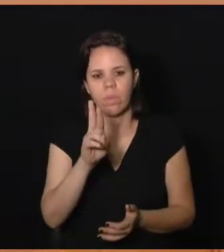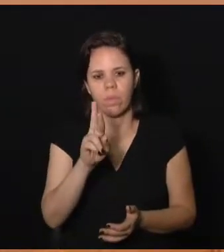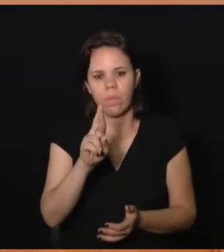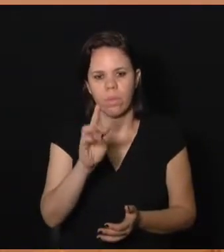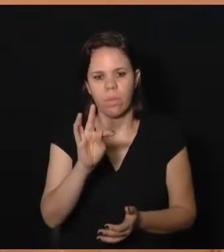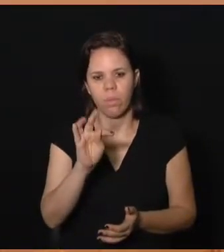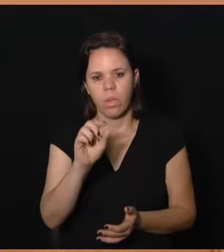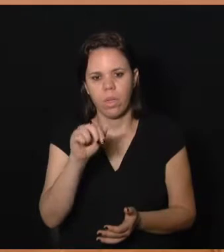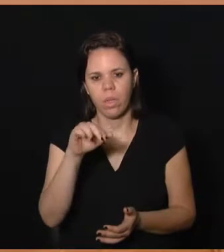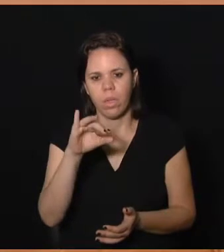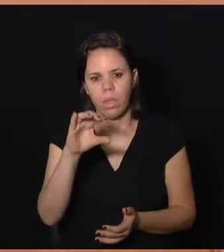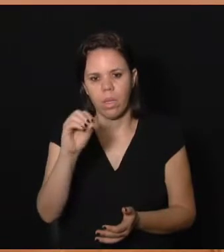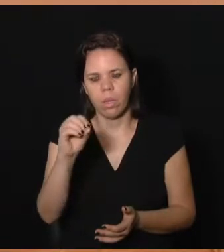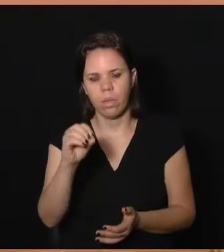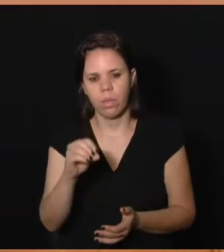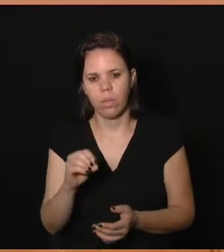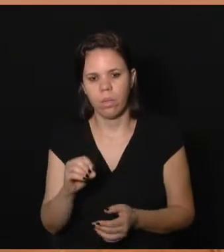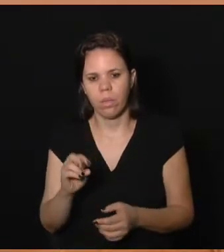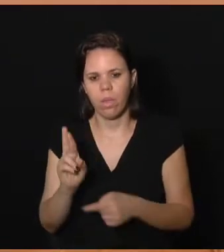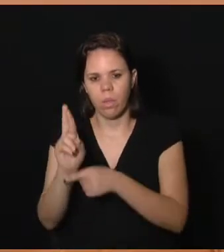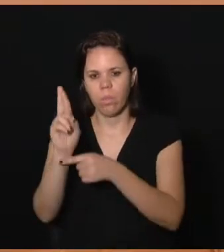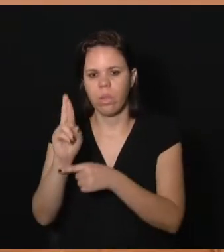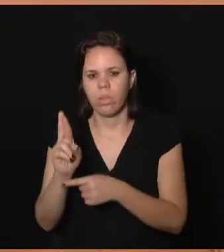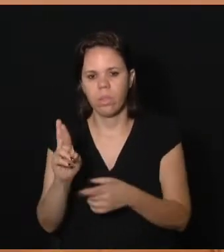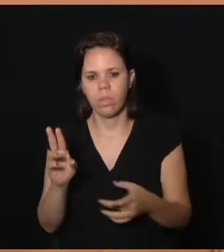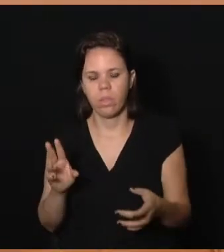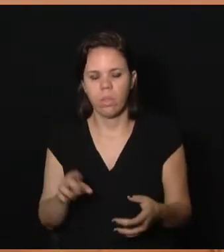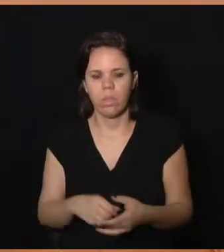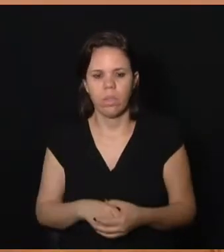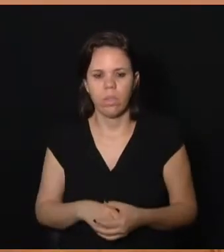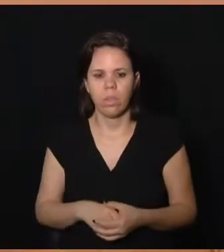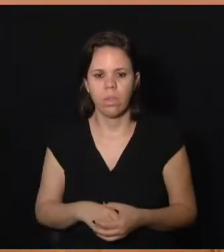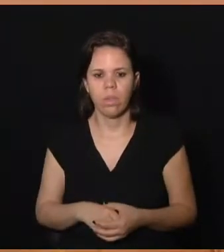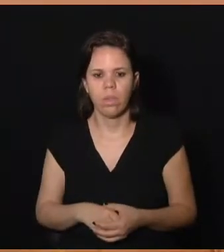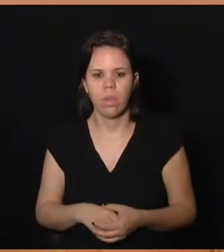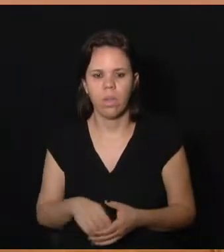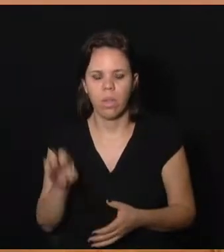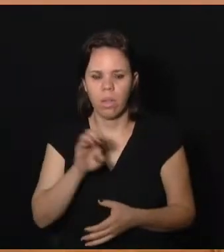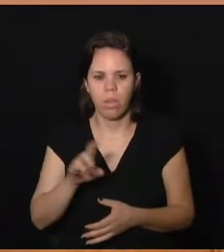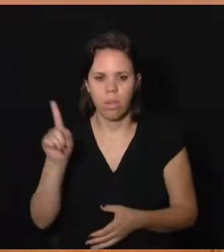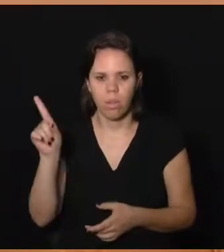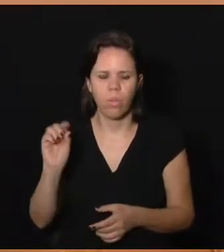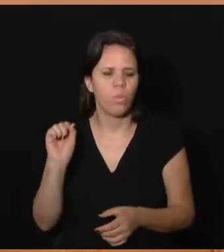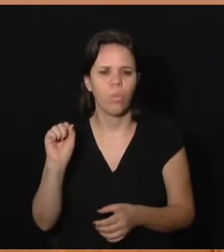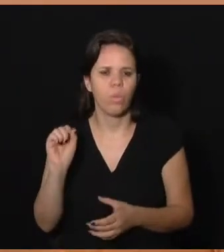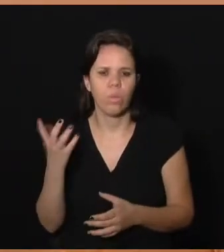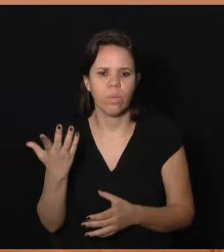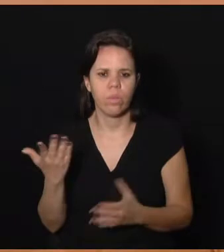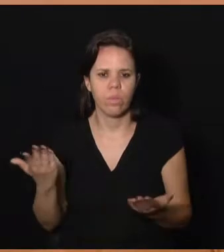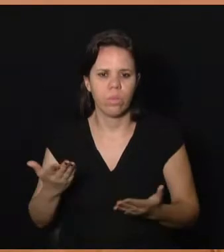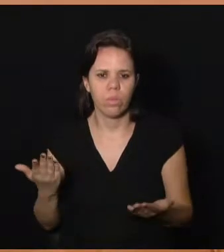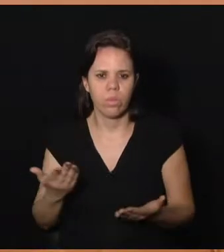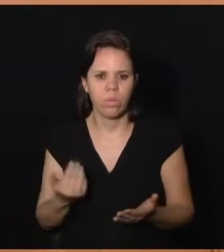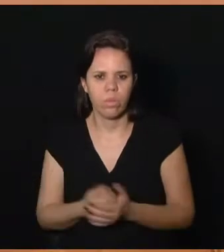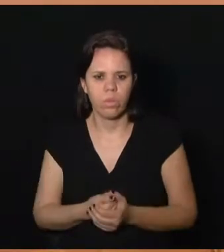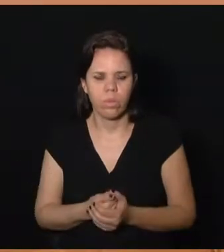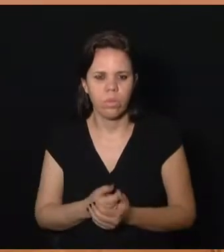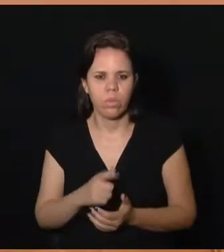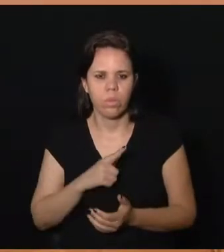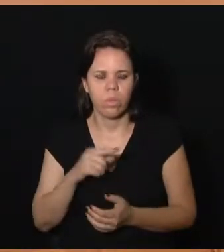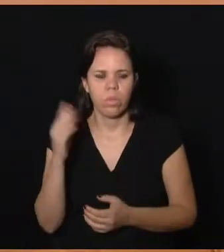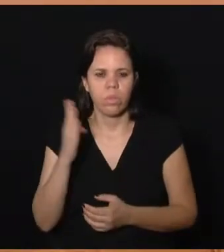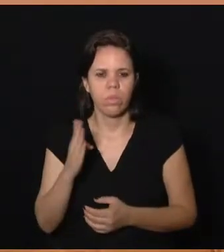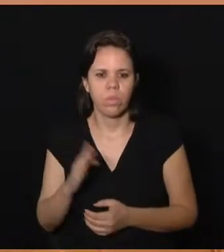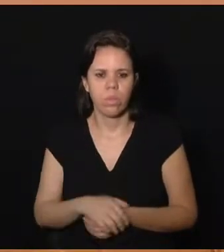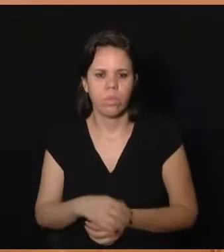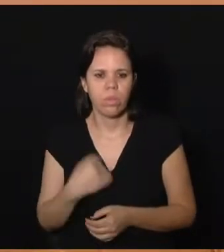representa aí o Reino Unido, né? O que acontece hoje a nível de Brasil e na